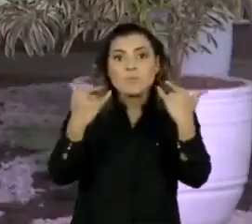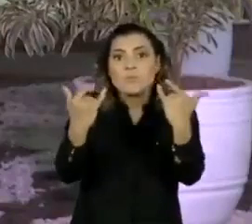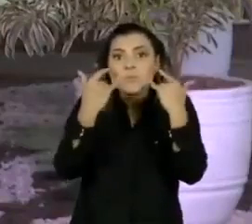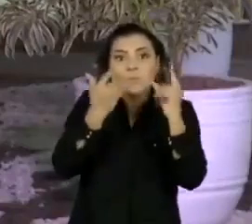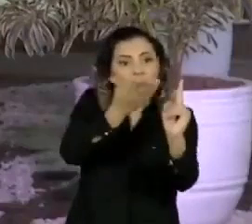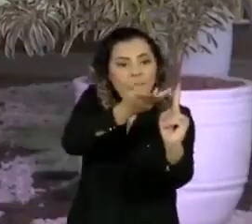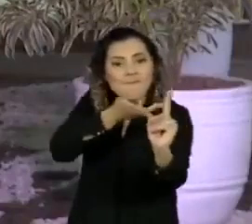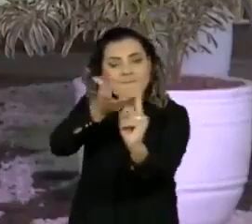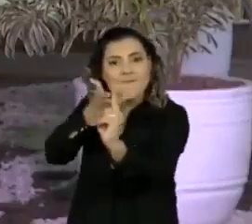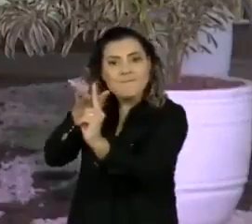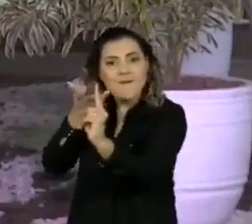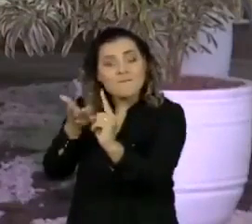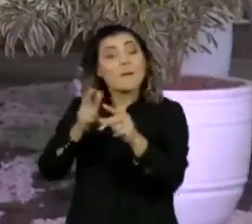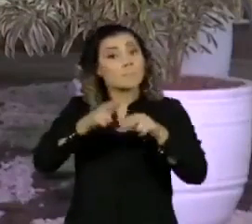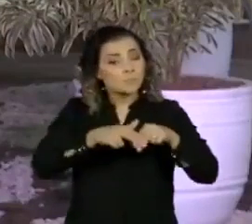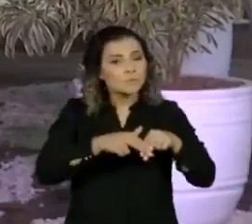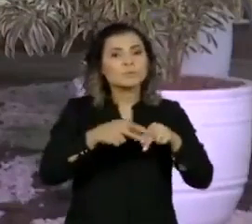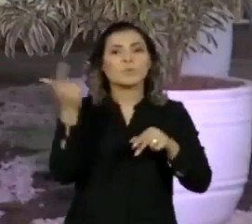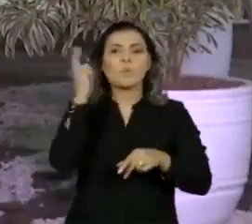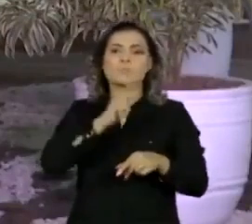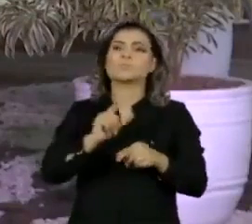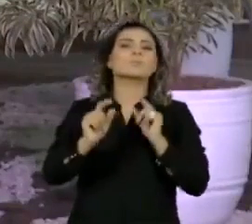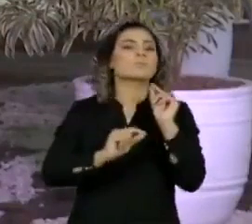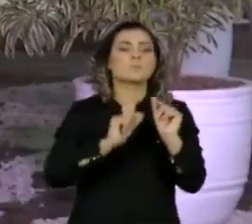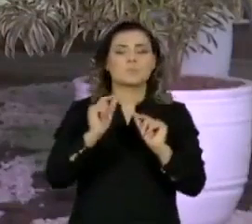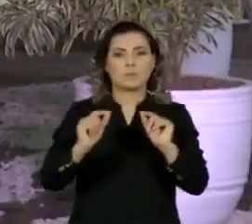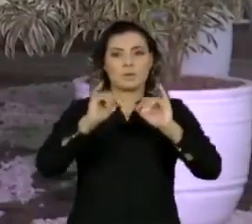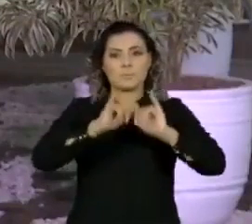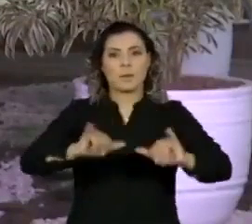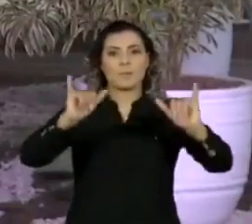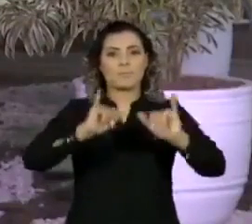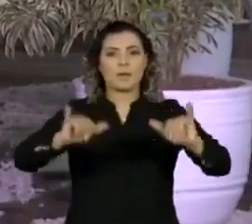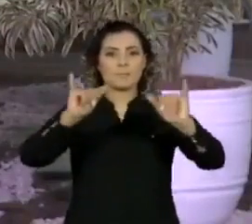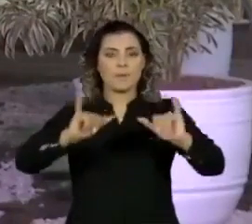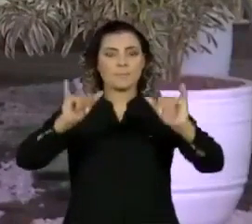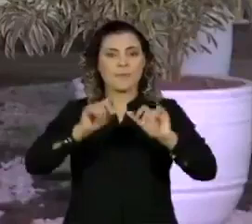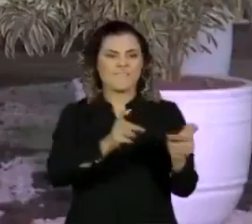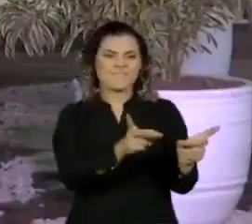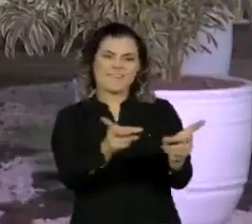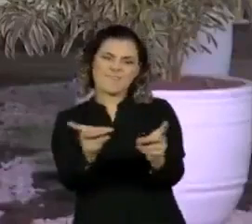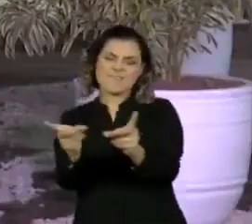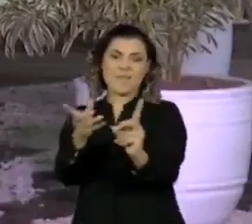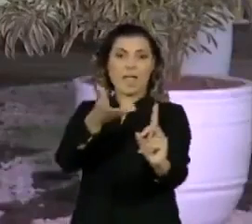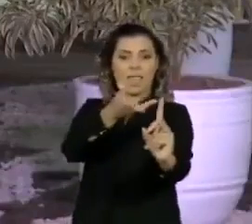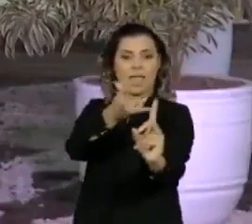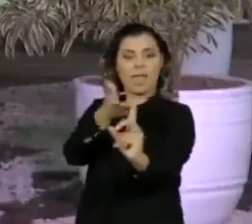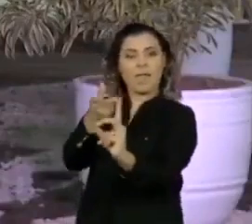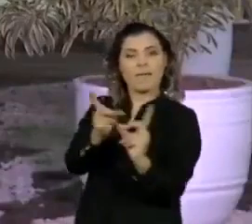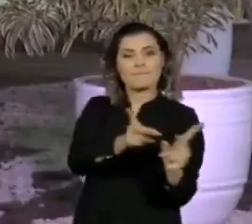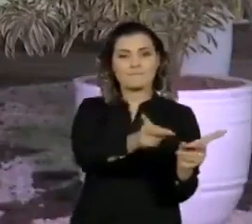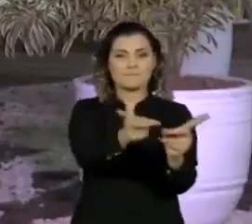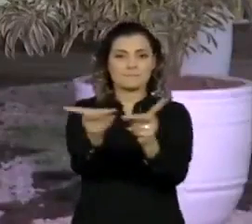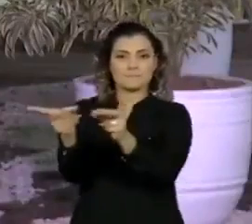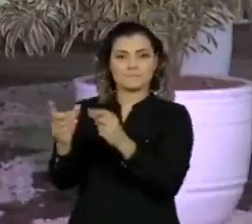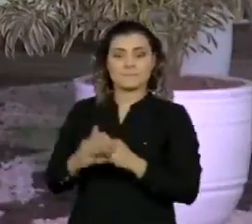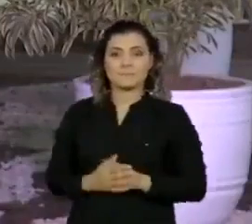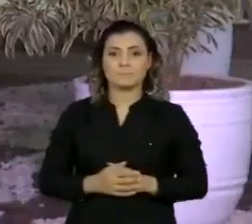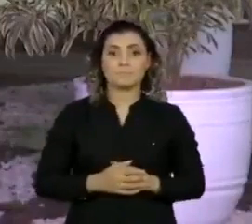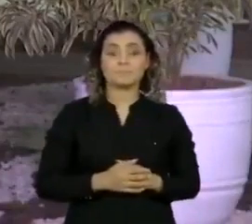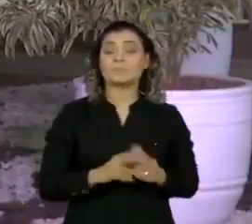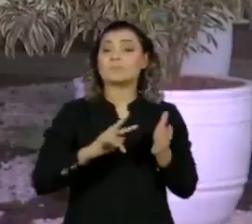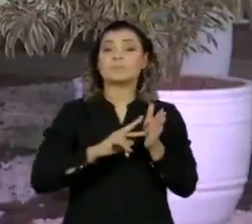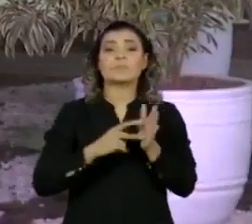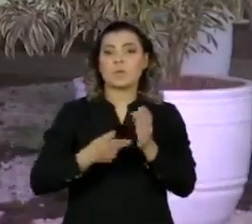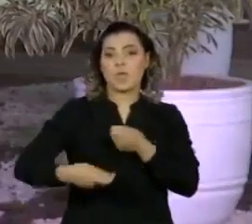possível e assim exibir o maior número de propaganda para vender um produto ou serviço. É a